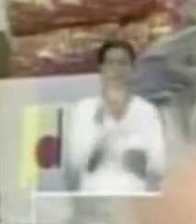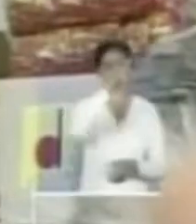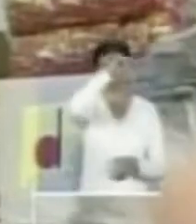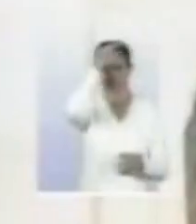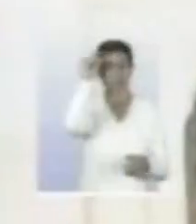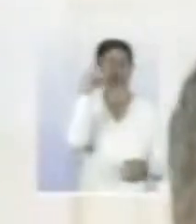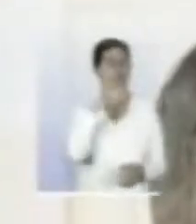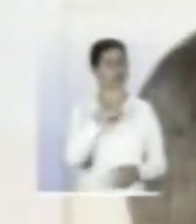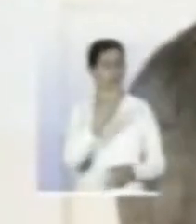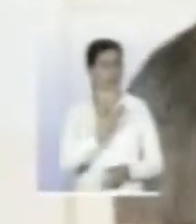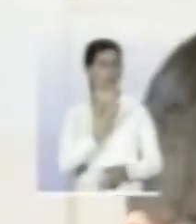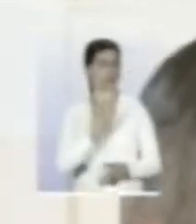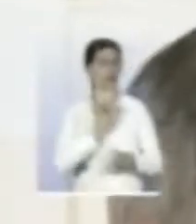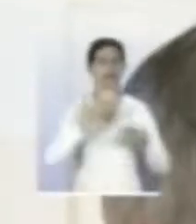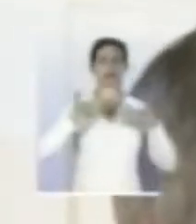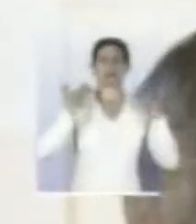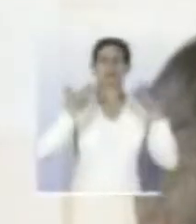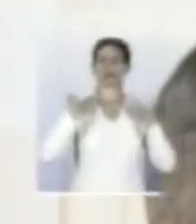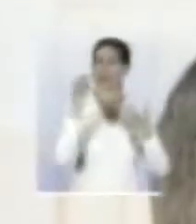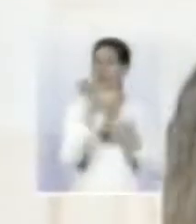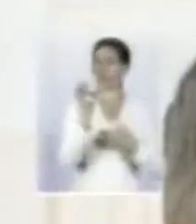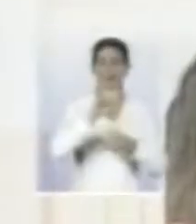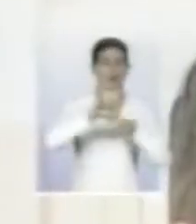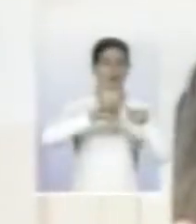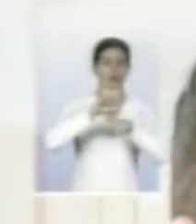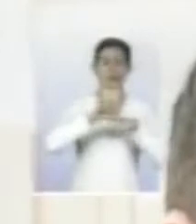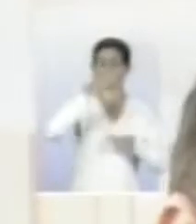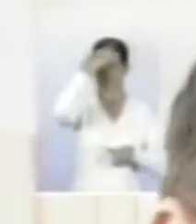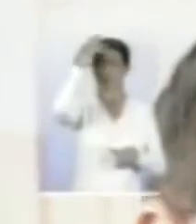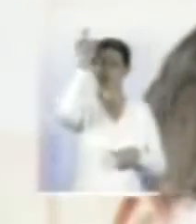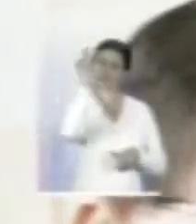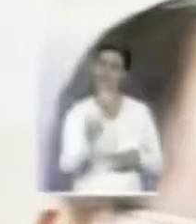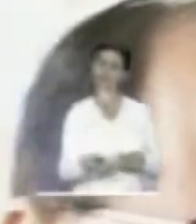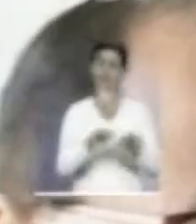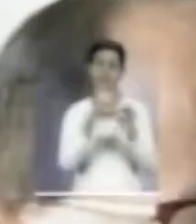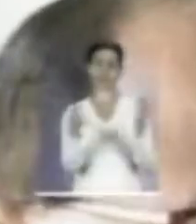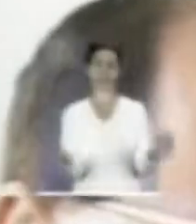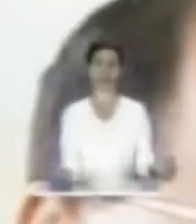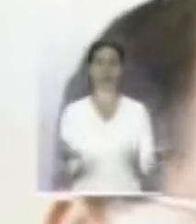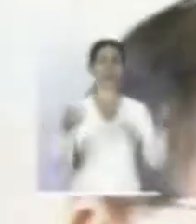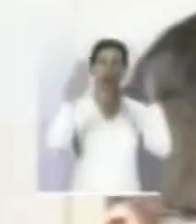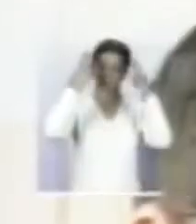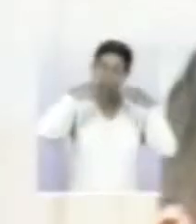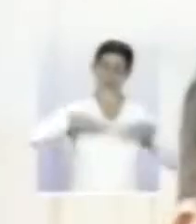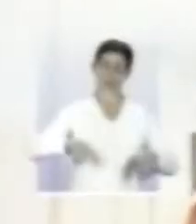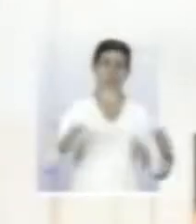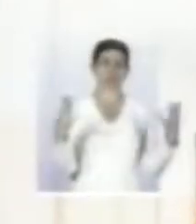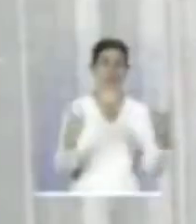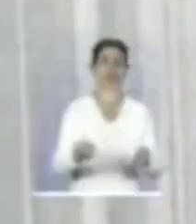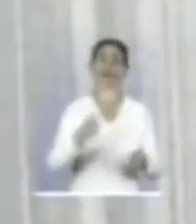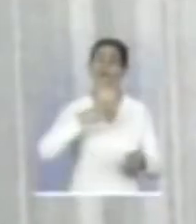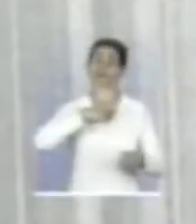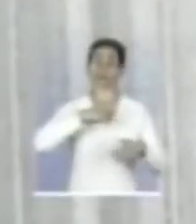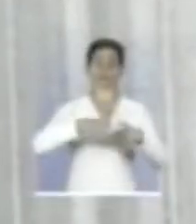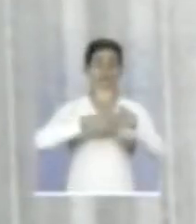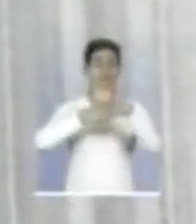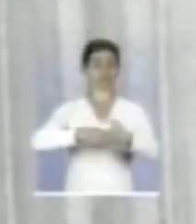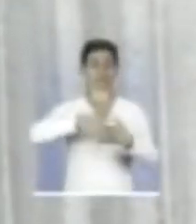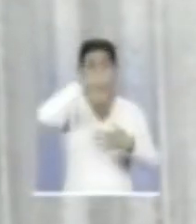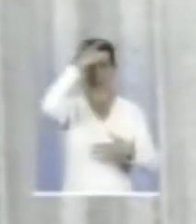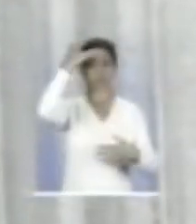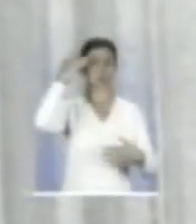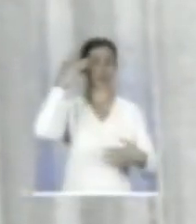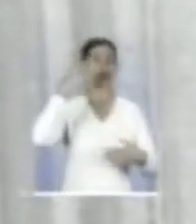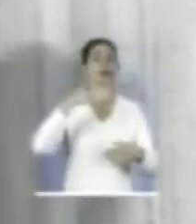ótima prefeitura. Amizade, aquele bom humor dele não mudou nada. Continua a mesma pessoa, simples, sensível, humilde para com todo mundo. Aprovado pelo